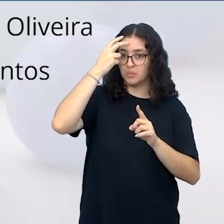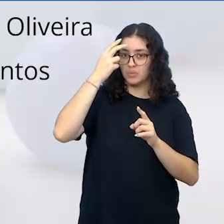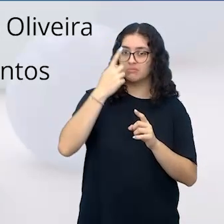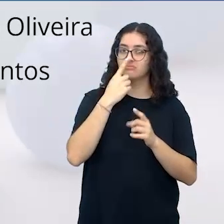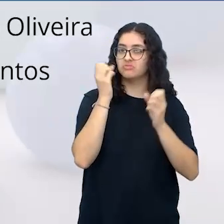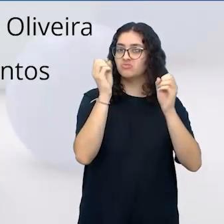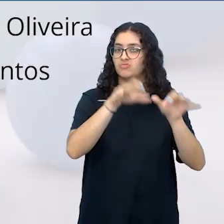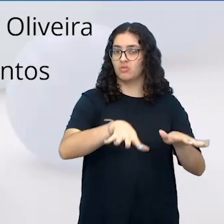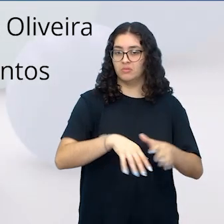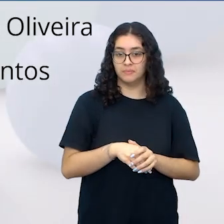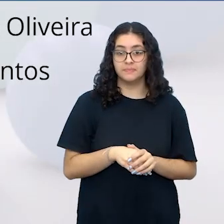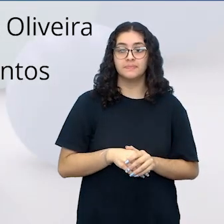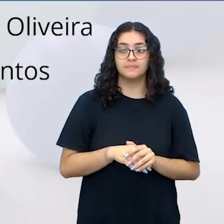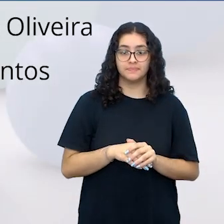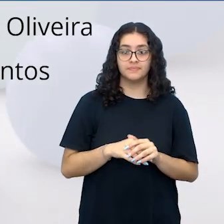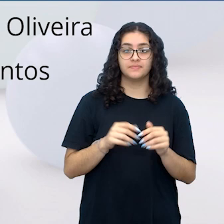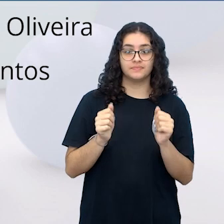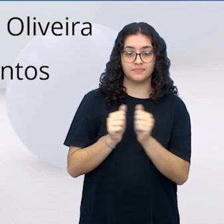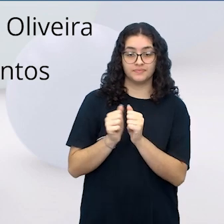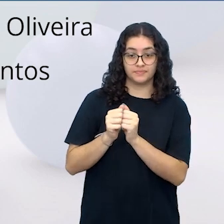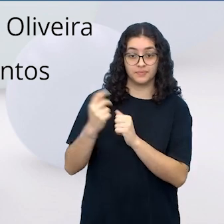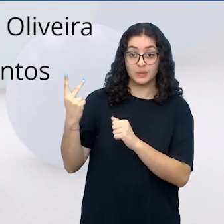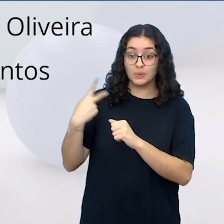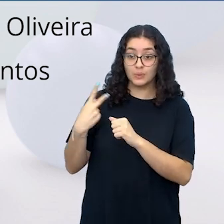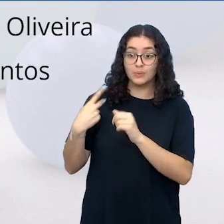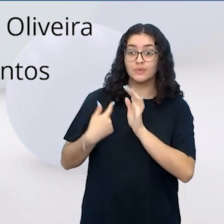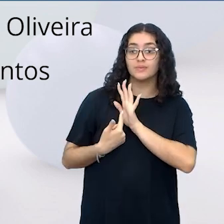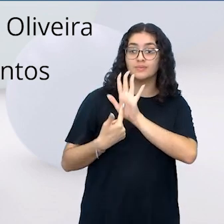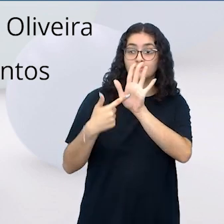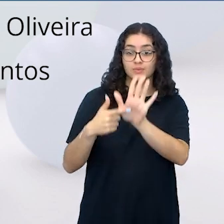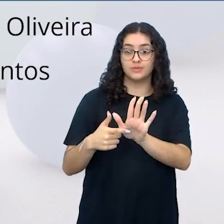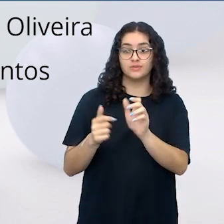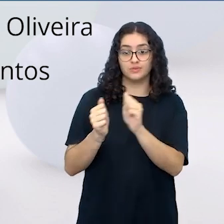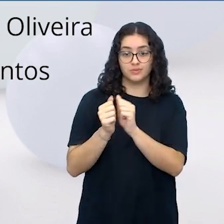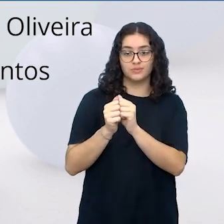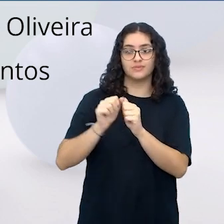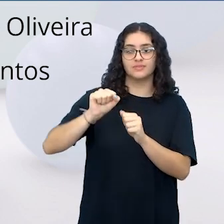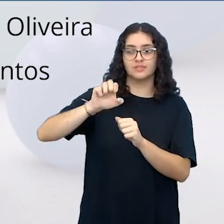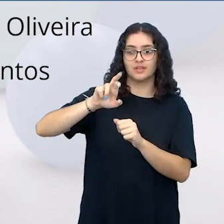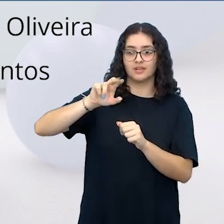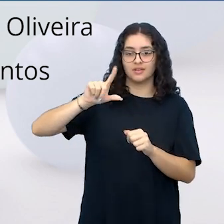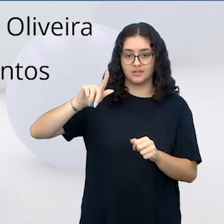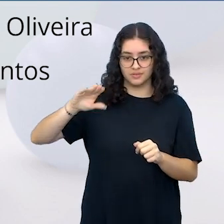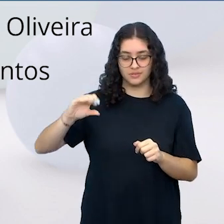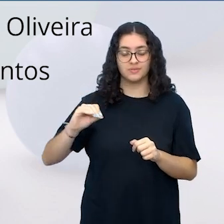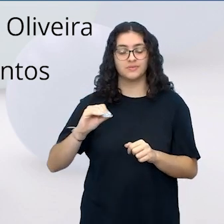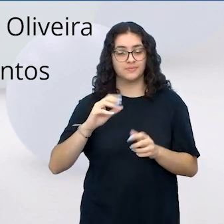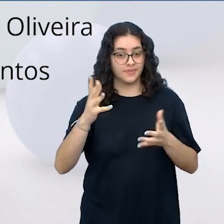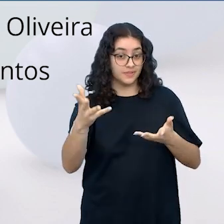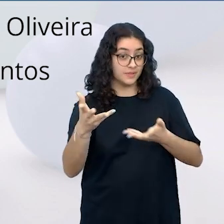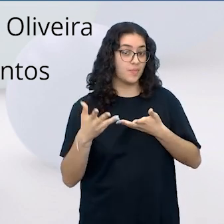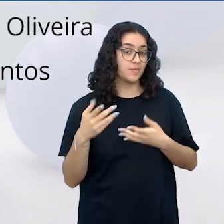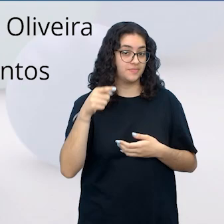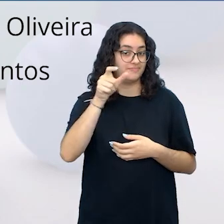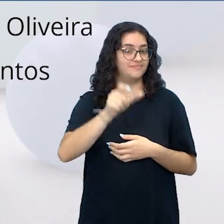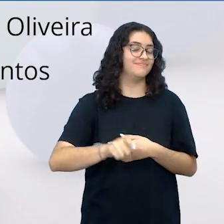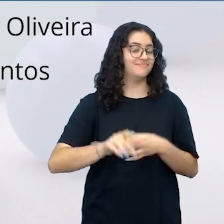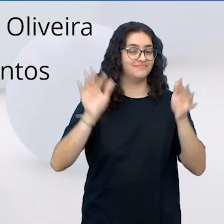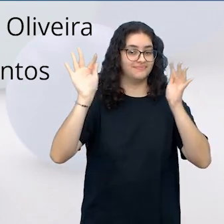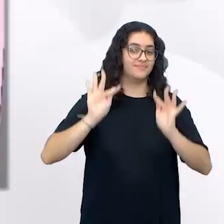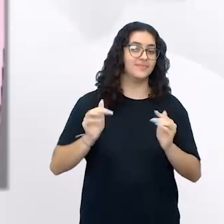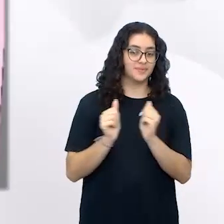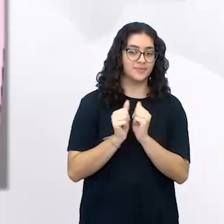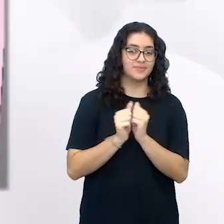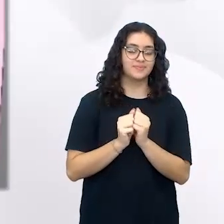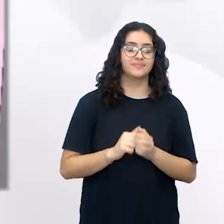Eu, Terezinha e a Luanda estamos aqui para fazer essa apresentação junto com o Sérgio, que é o nosso convidado. E a gente está muito feliz de ele estar aqui